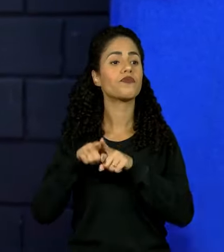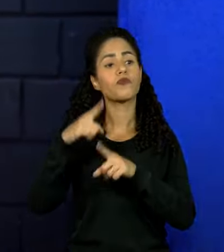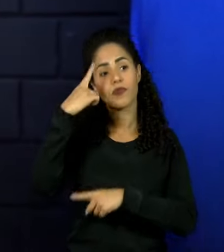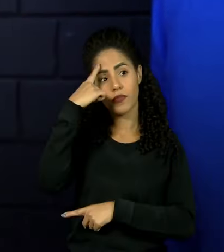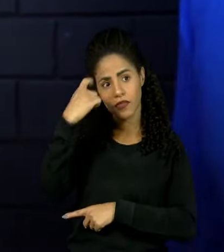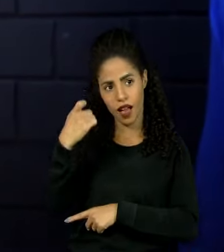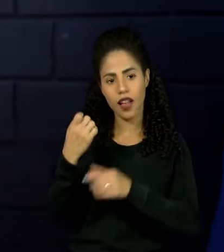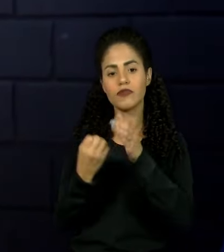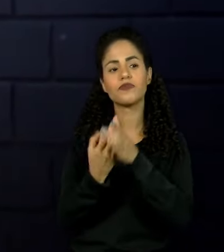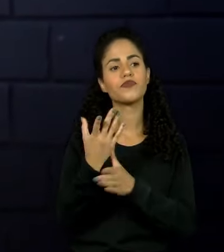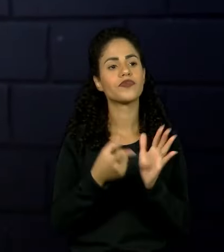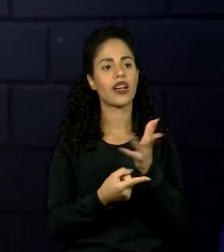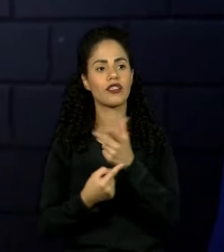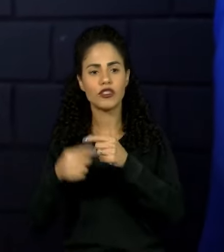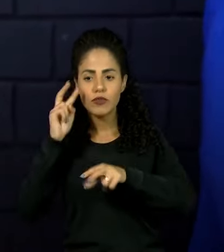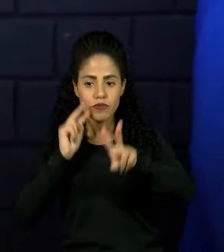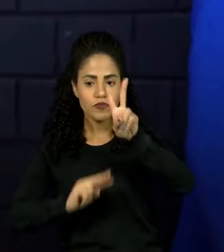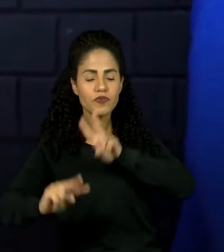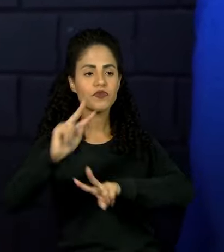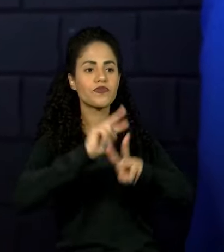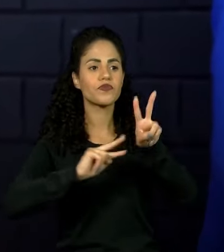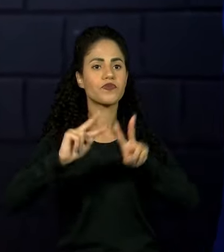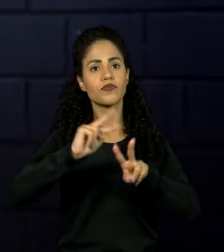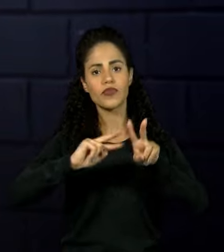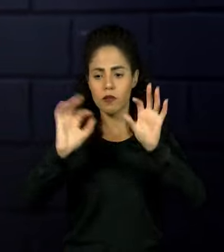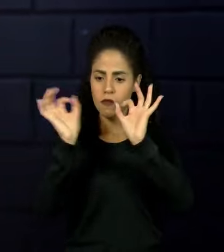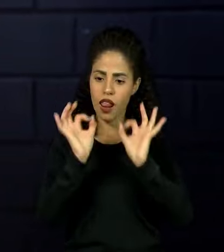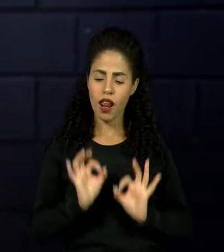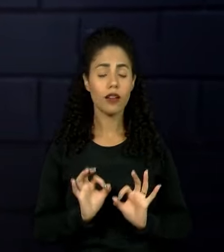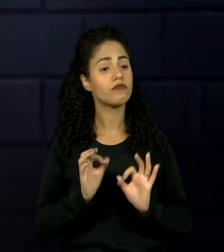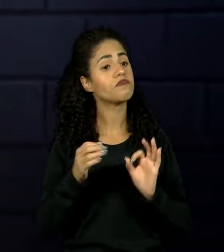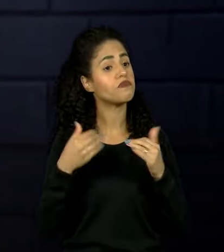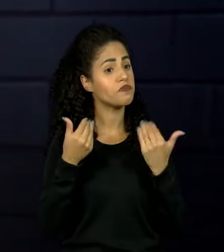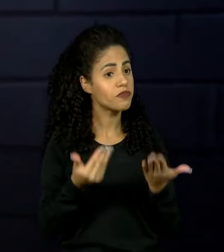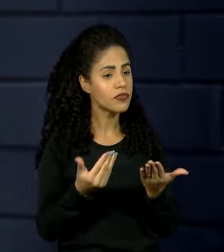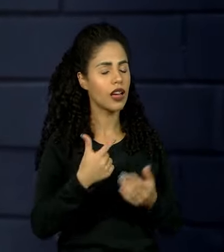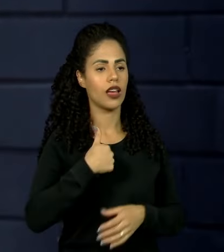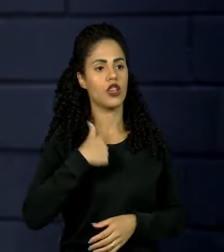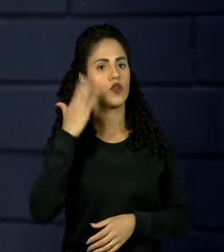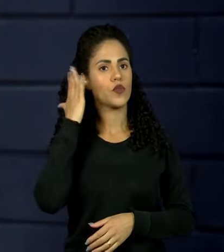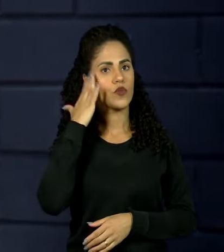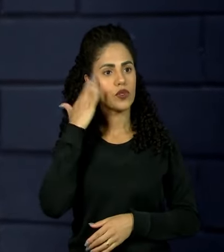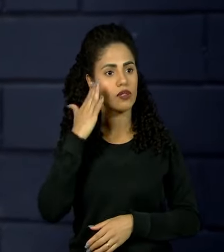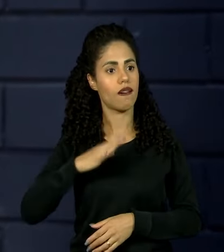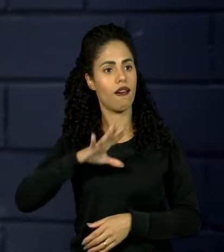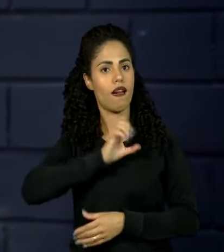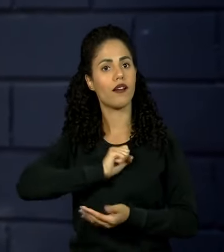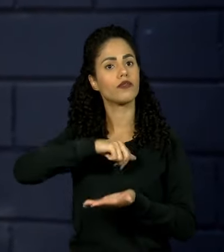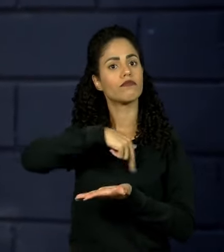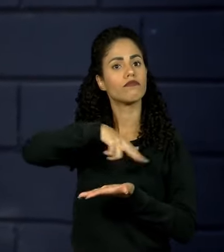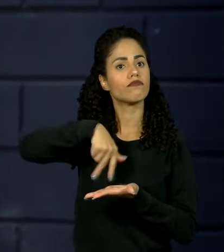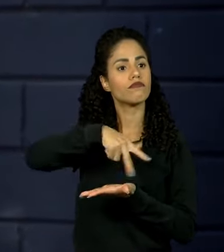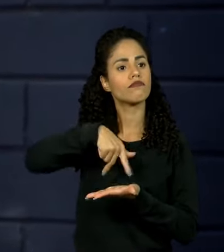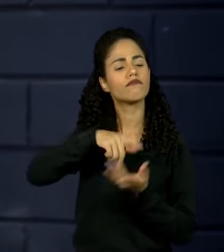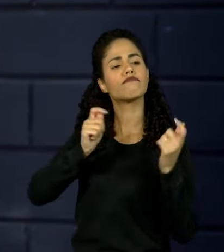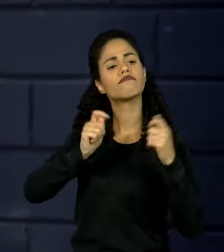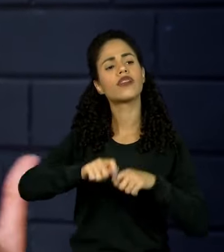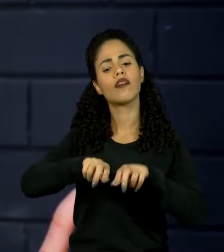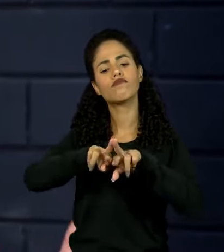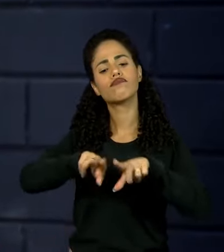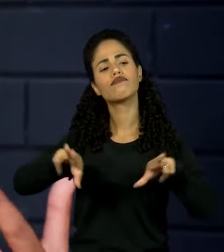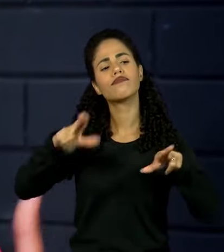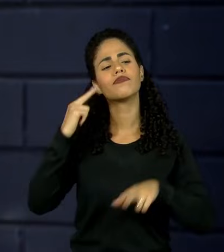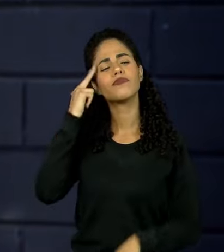espetáculo artista visual performer e eu acho que amor de baile é a possibilidade de